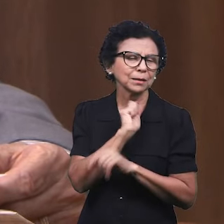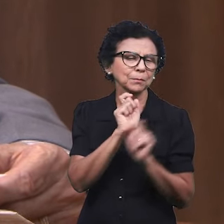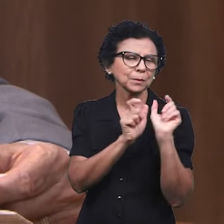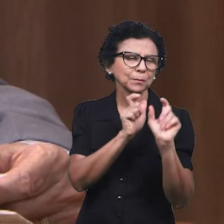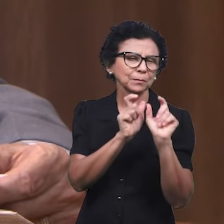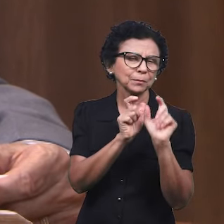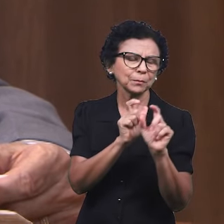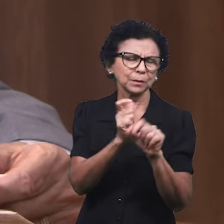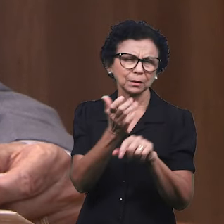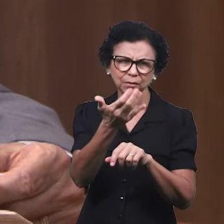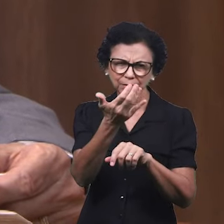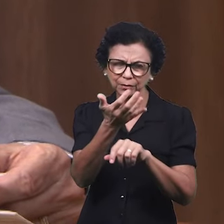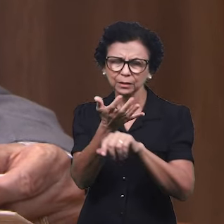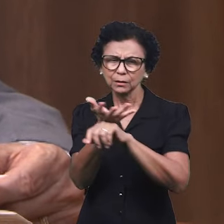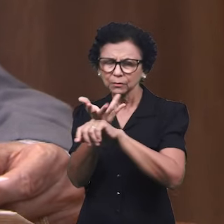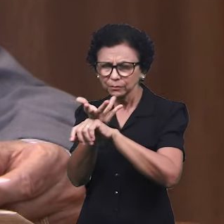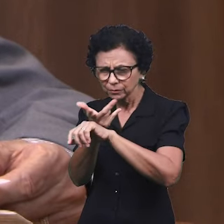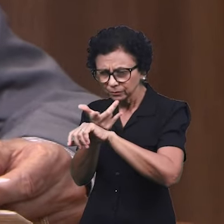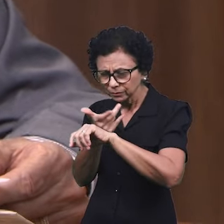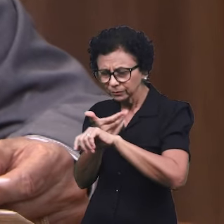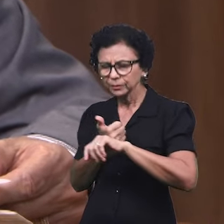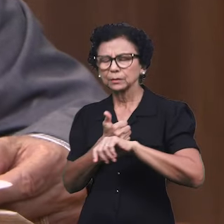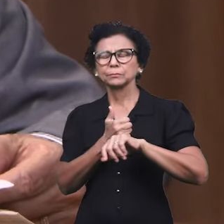escolhidas, tira a pessoa da presença do Senhor.